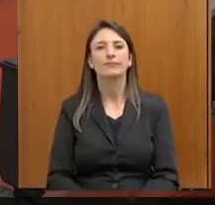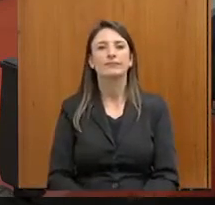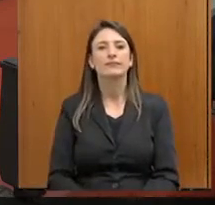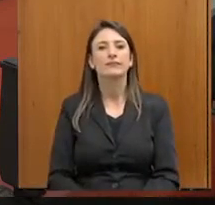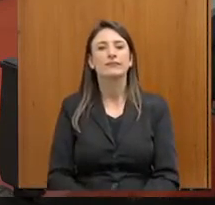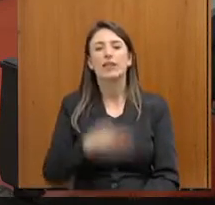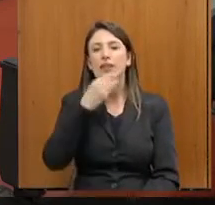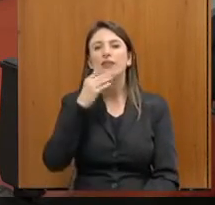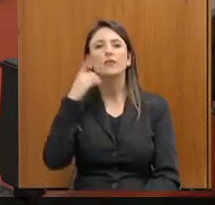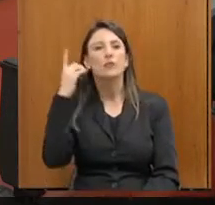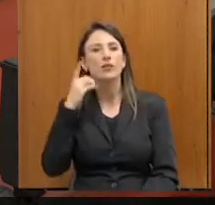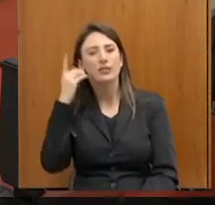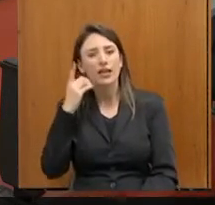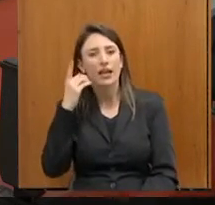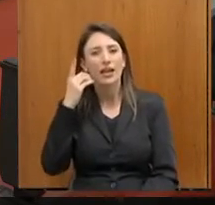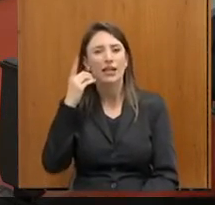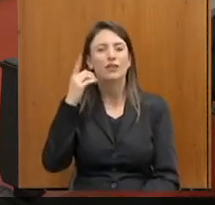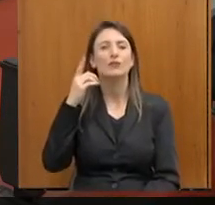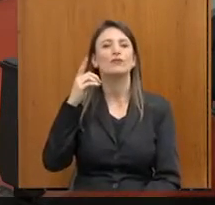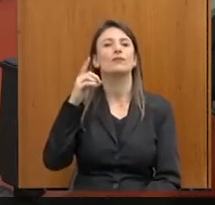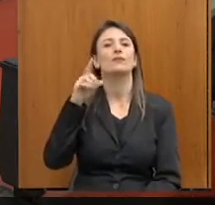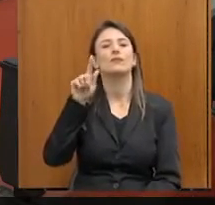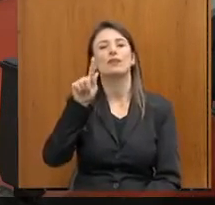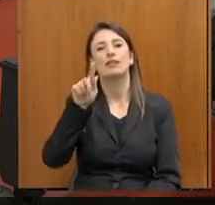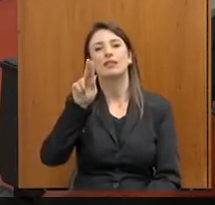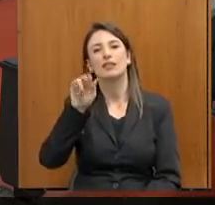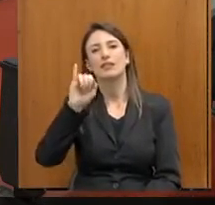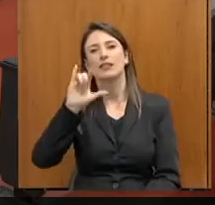Deputado Guilherme da Cunha